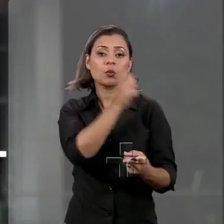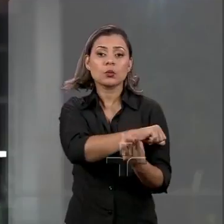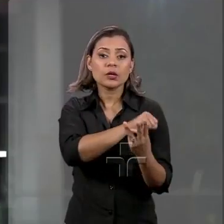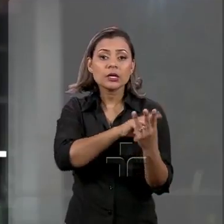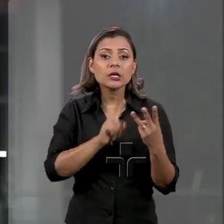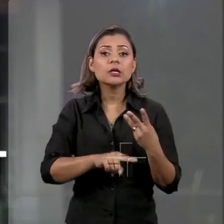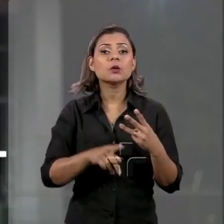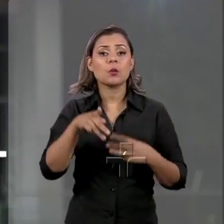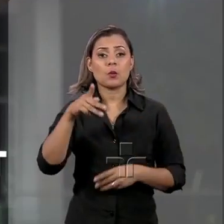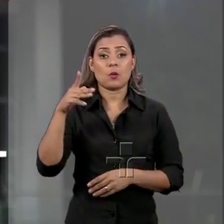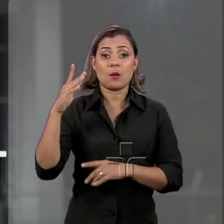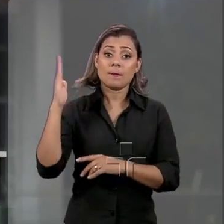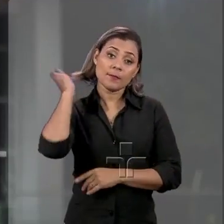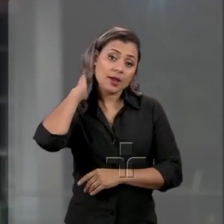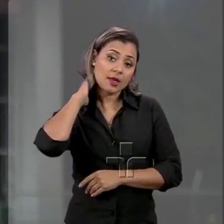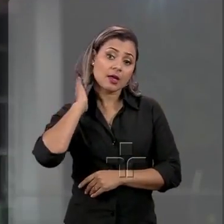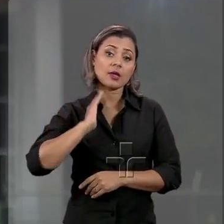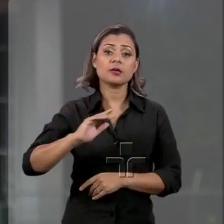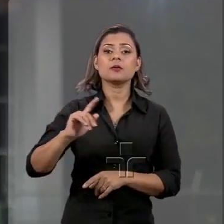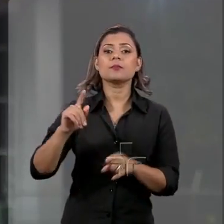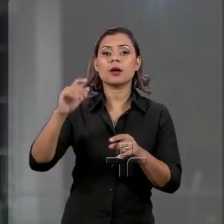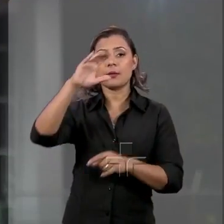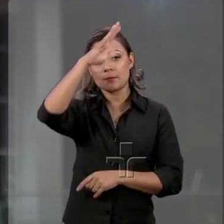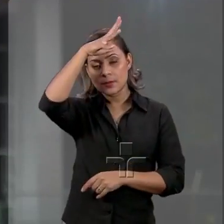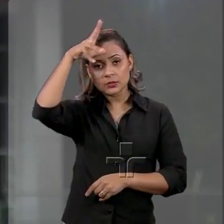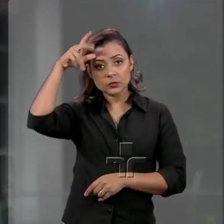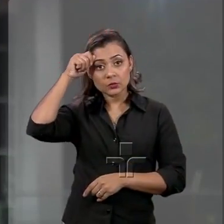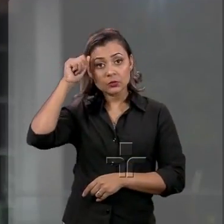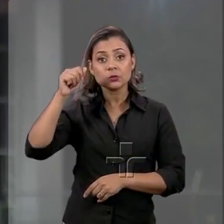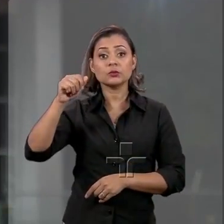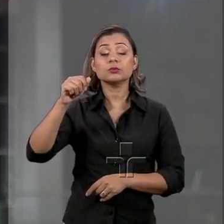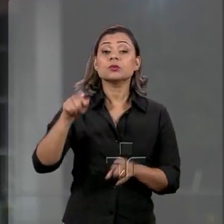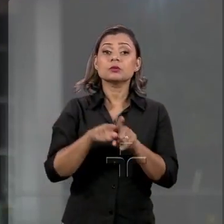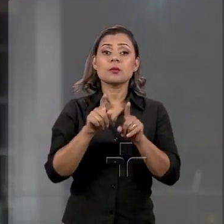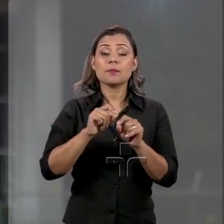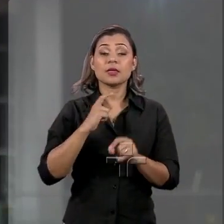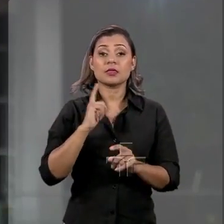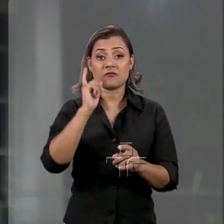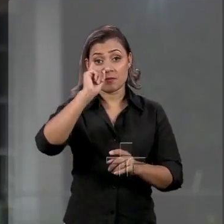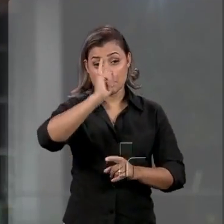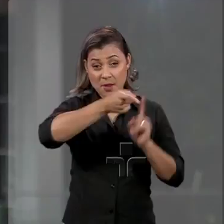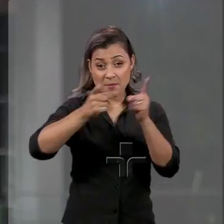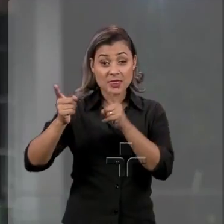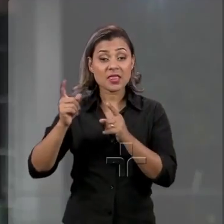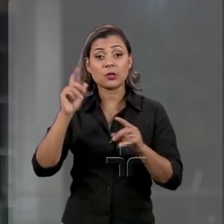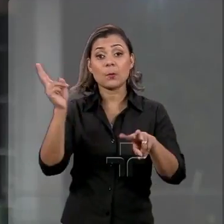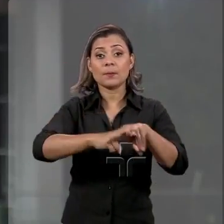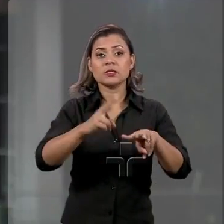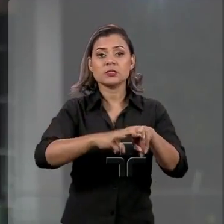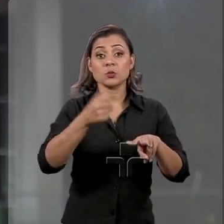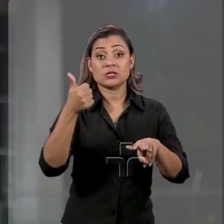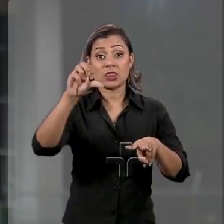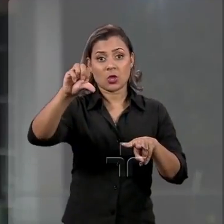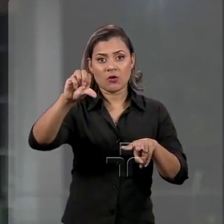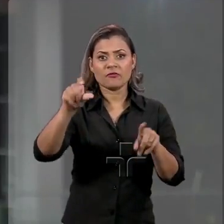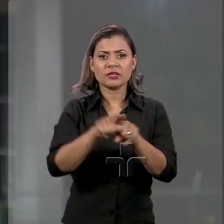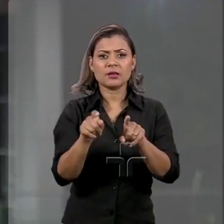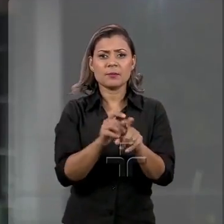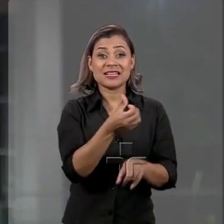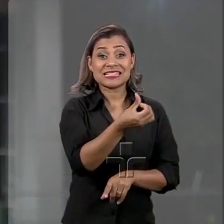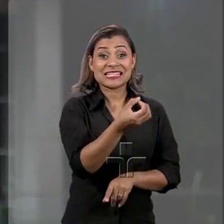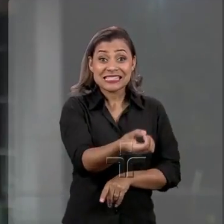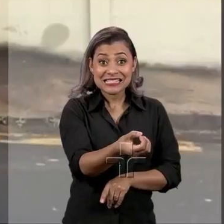Janeiro, Paraíba e Mato Grosso. Eles cumpriram 19 mandados de prisão temporária e 62 de